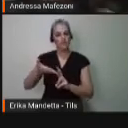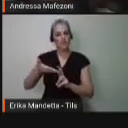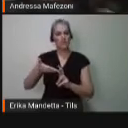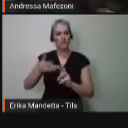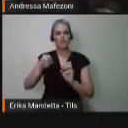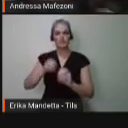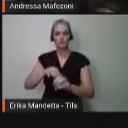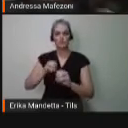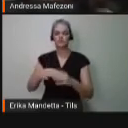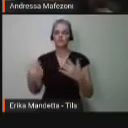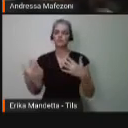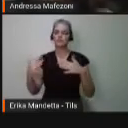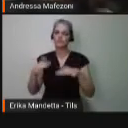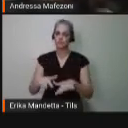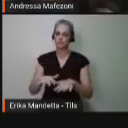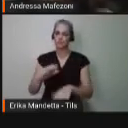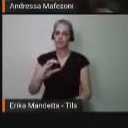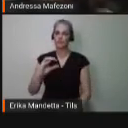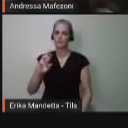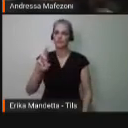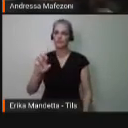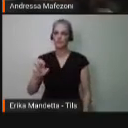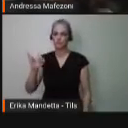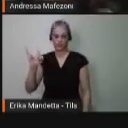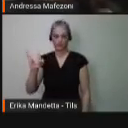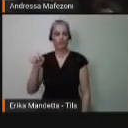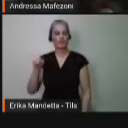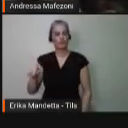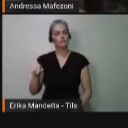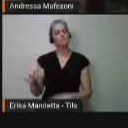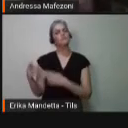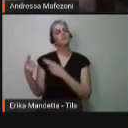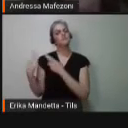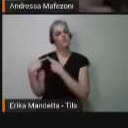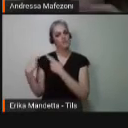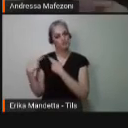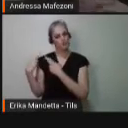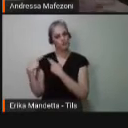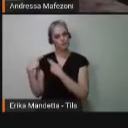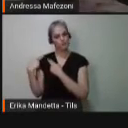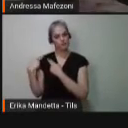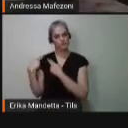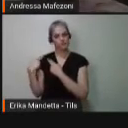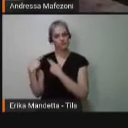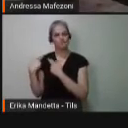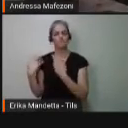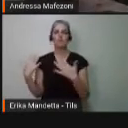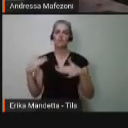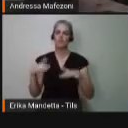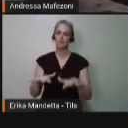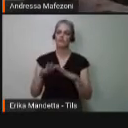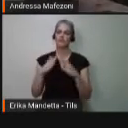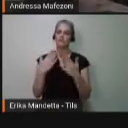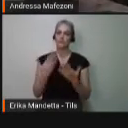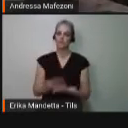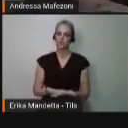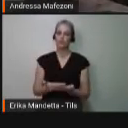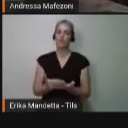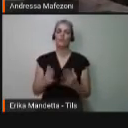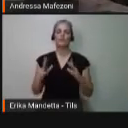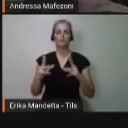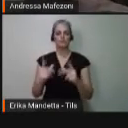Educação Inclusiva, o CREI, que é o setor responsável pela inclusão escolar dos